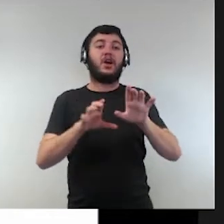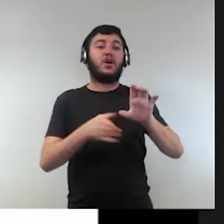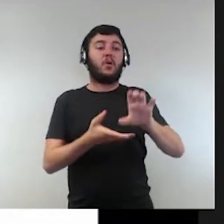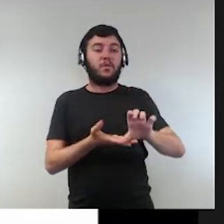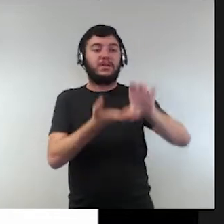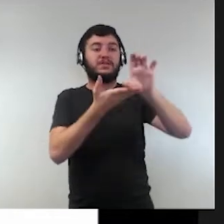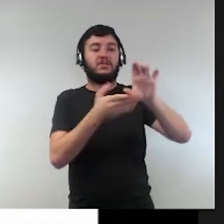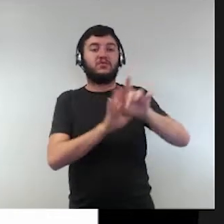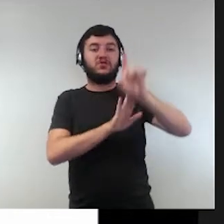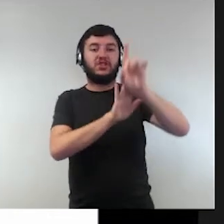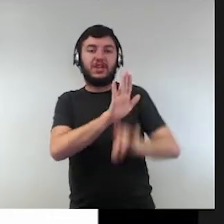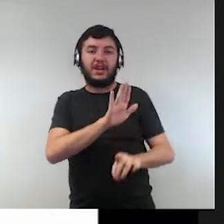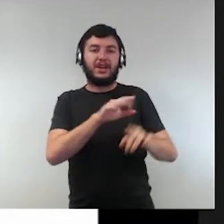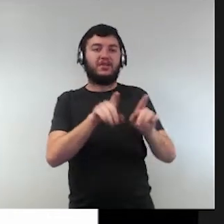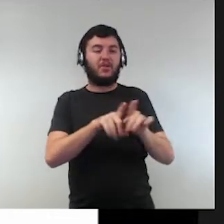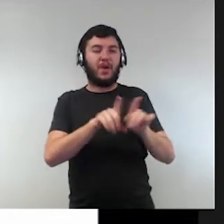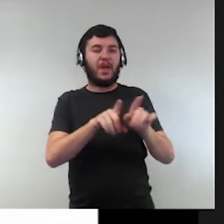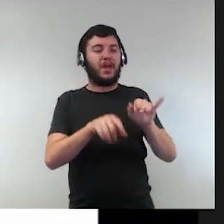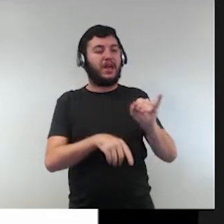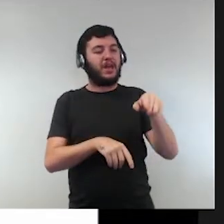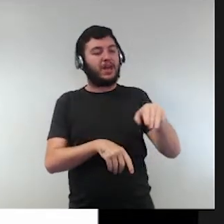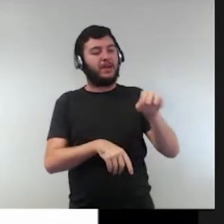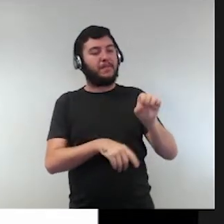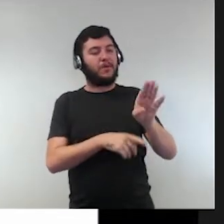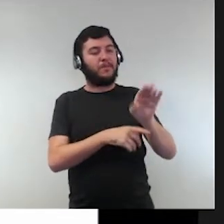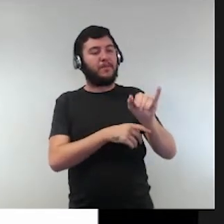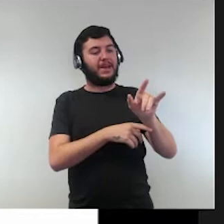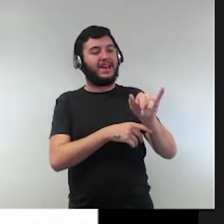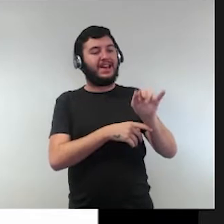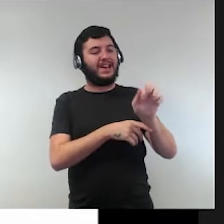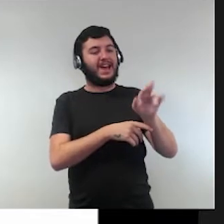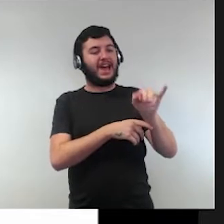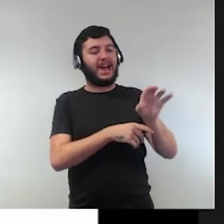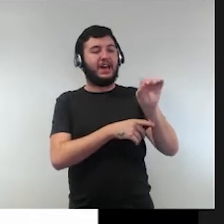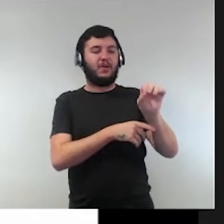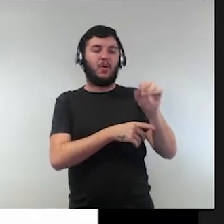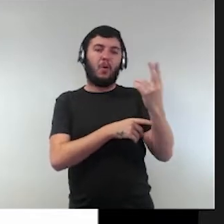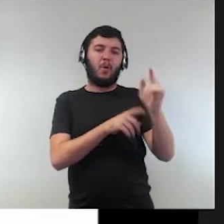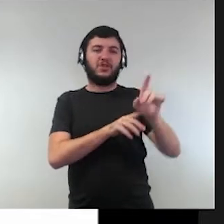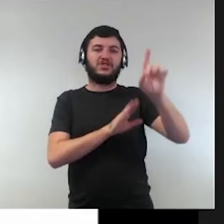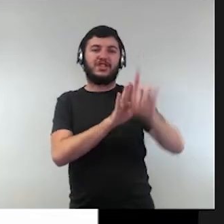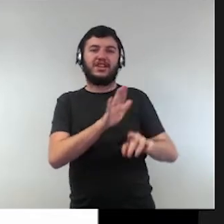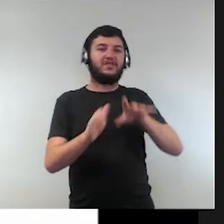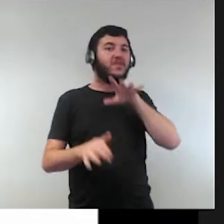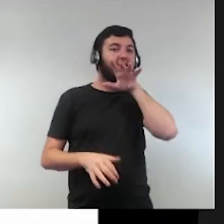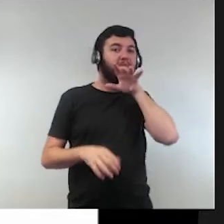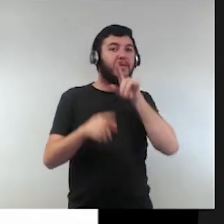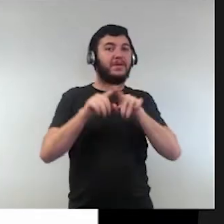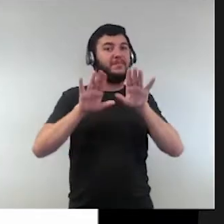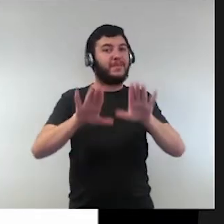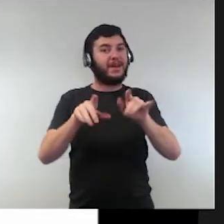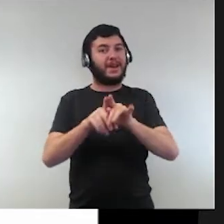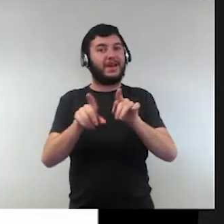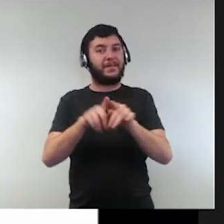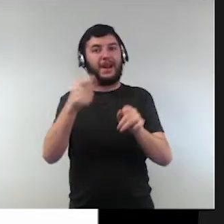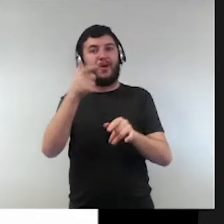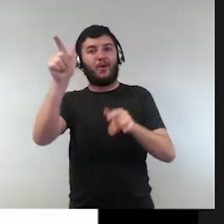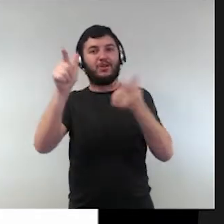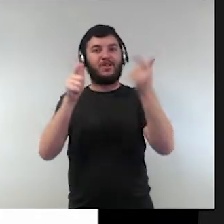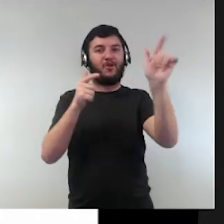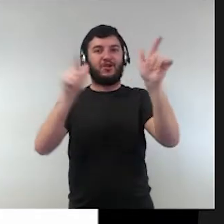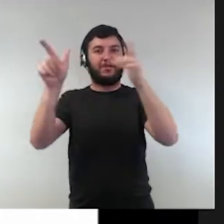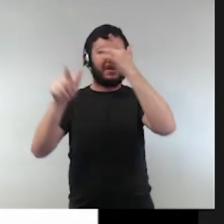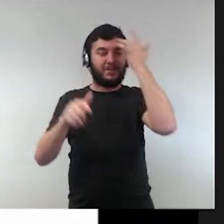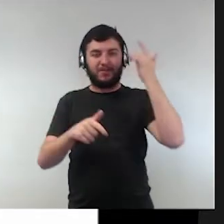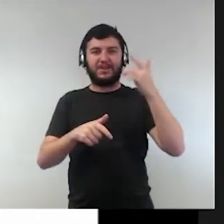é surpresa, mas para os colegas que são de outra comissão, de repente, pode auxiliar um pouco no sentido até de abertura de mercado, que